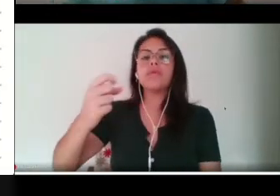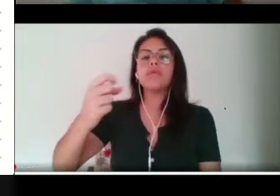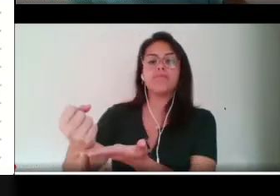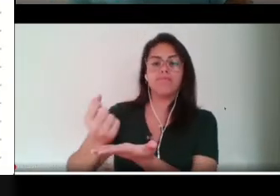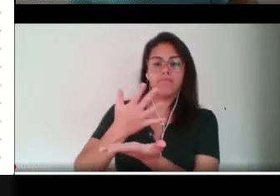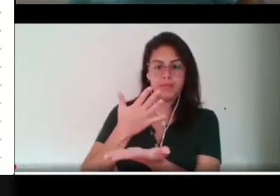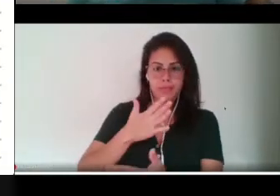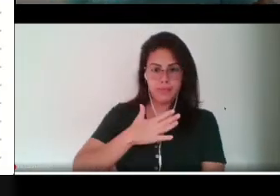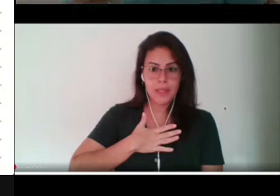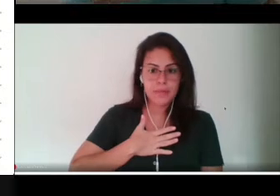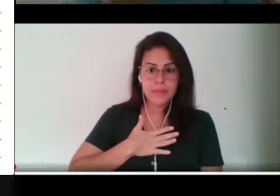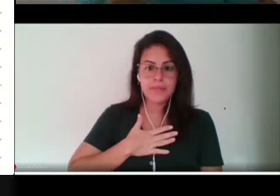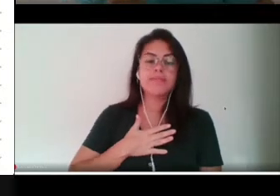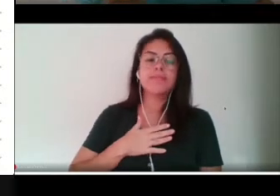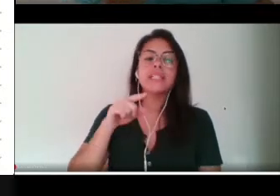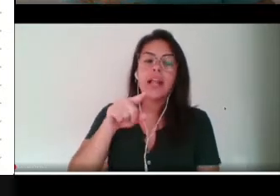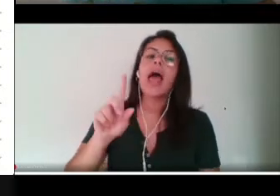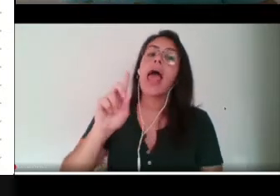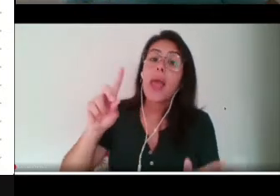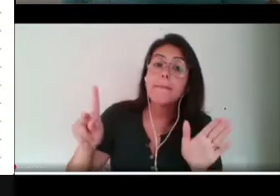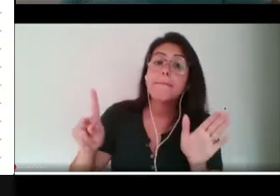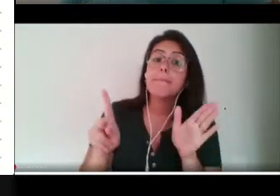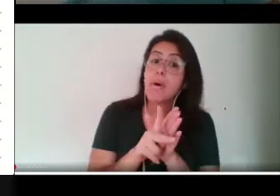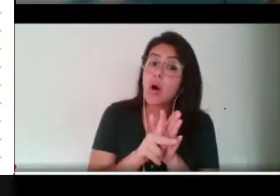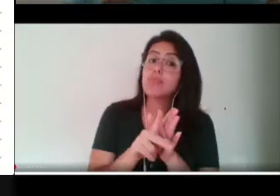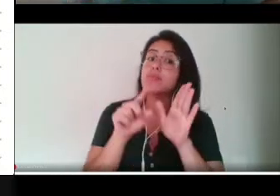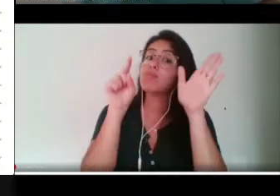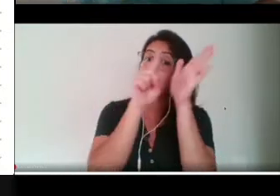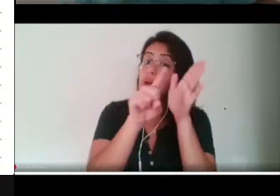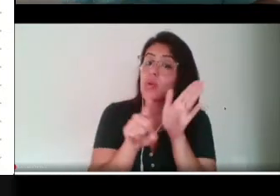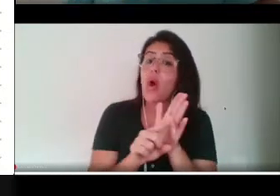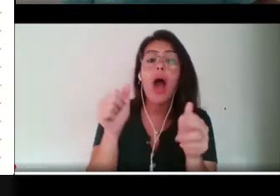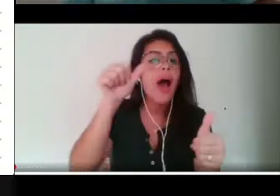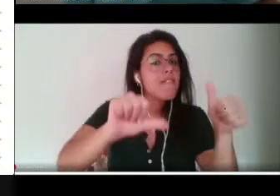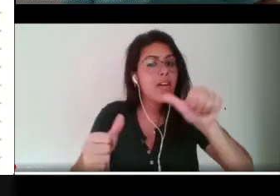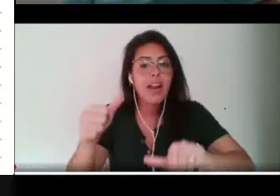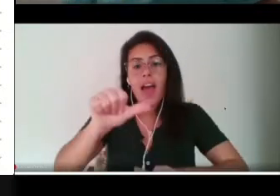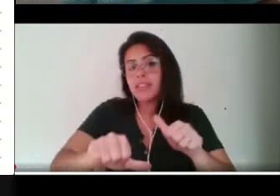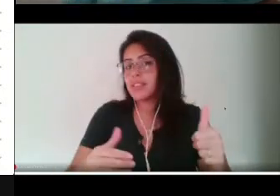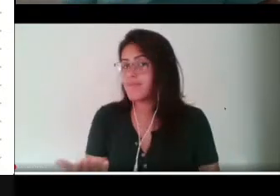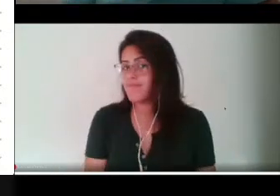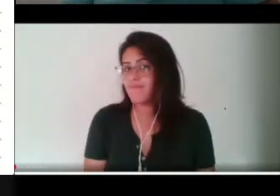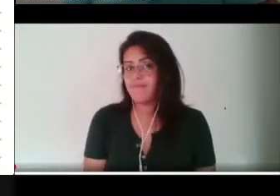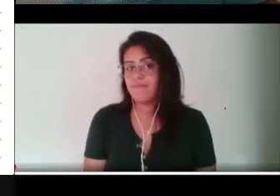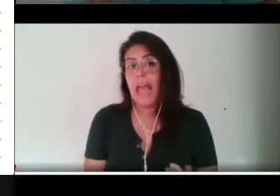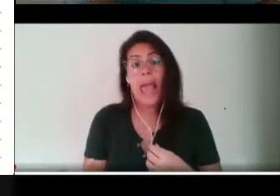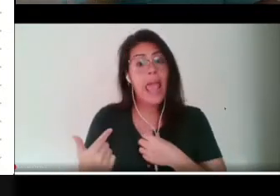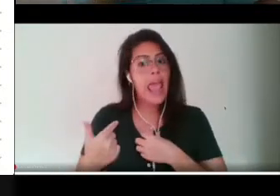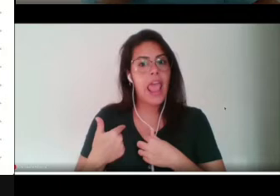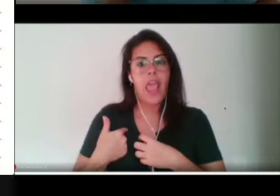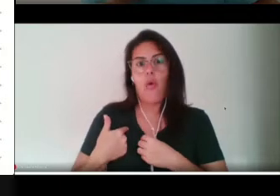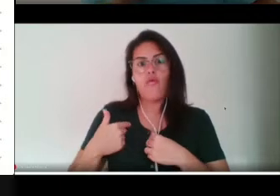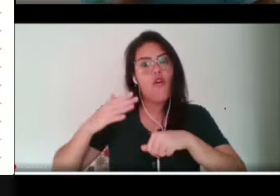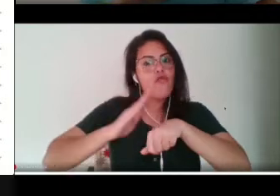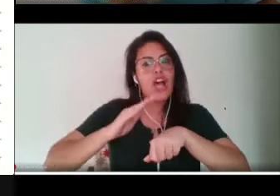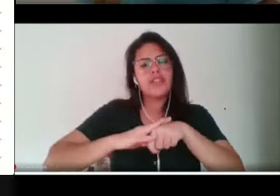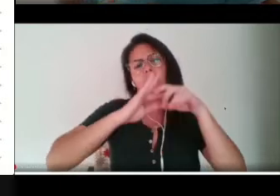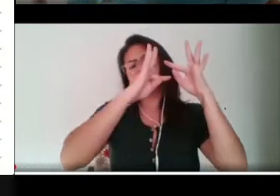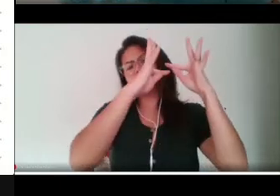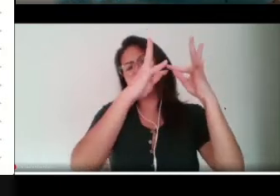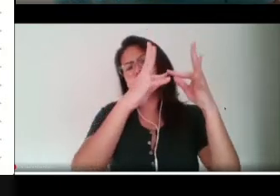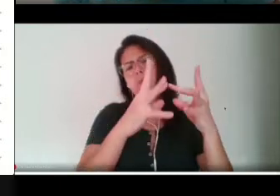ela é de um questionário de avaliação. Então, eu não vou resolver toda, mas eu vou dar